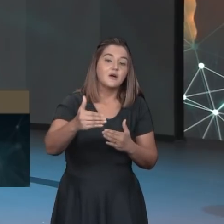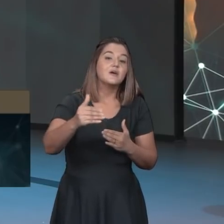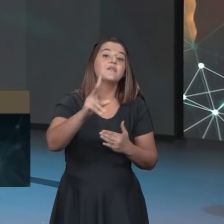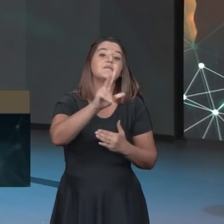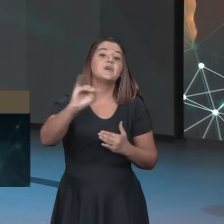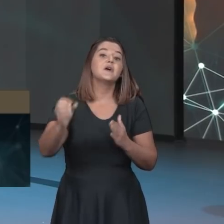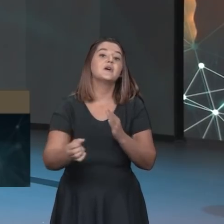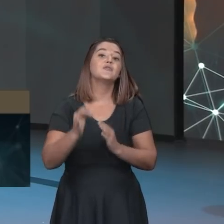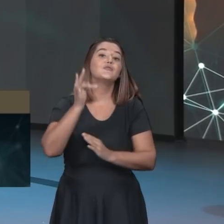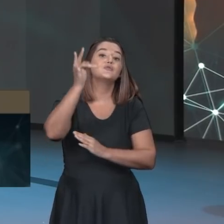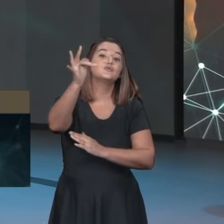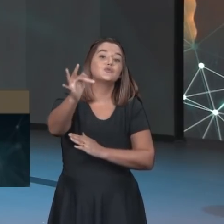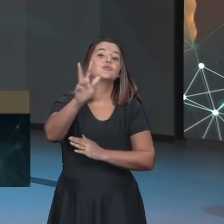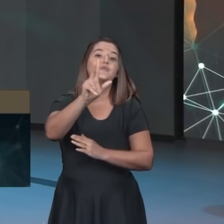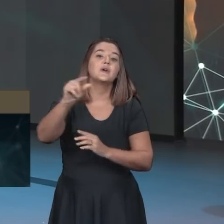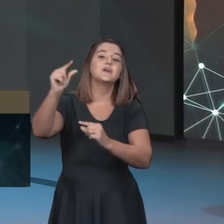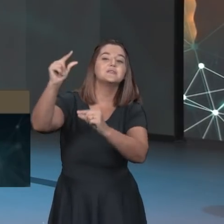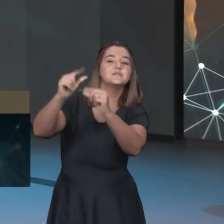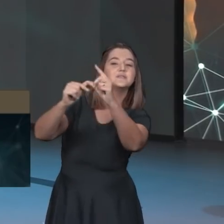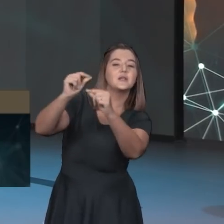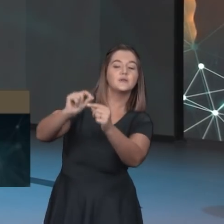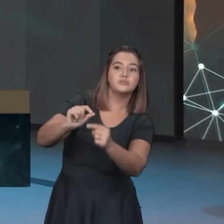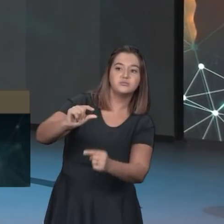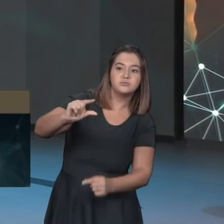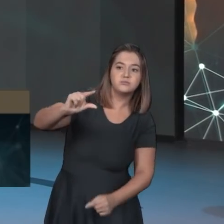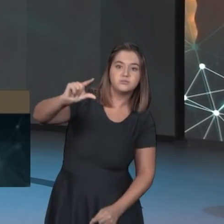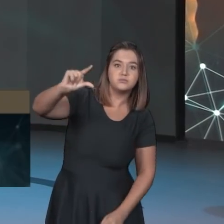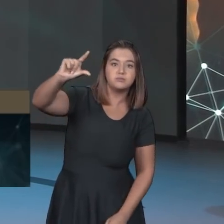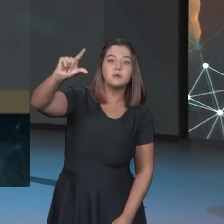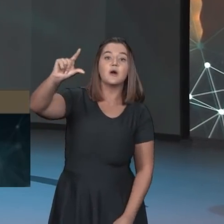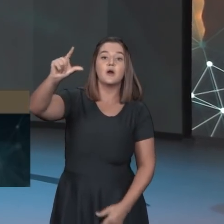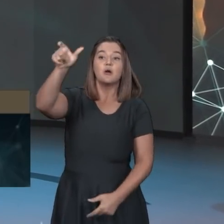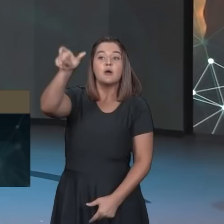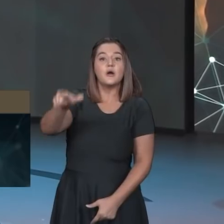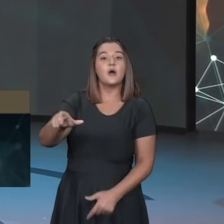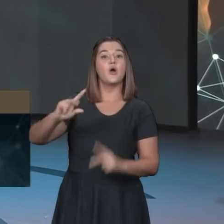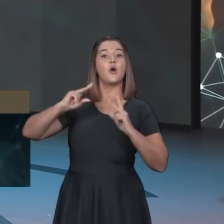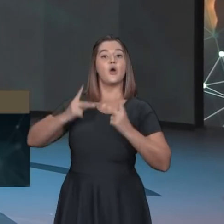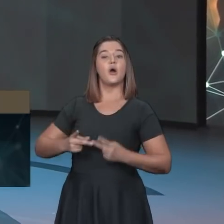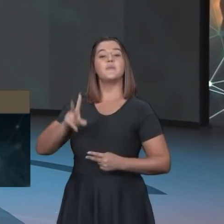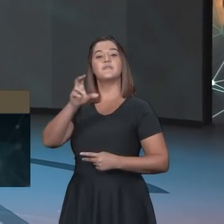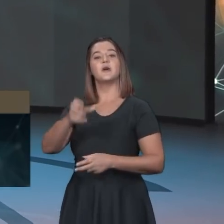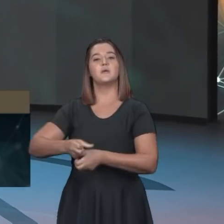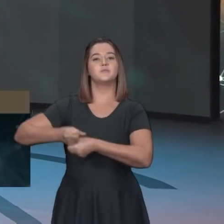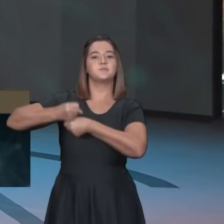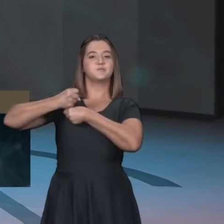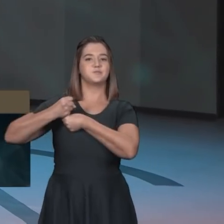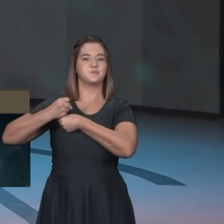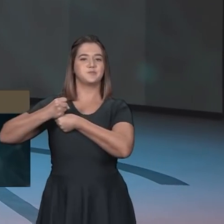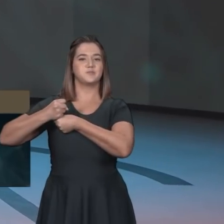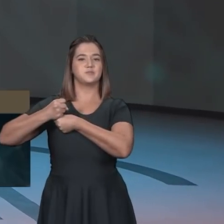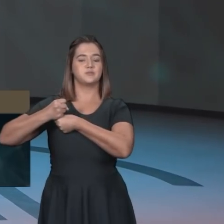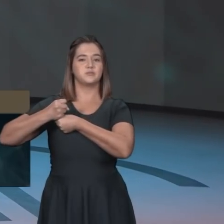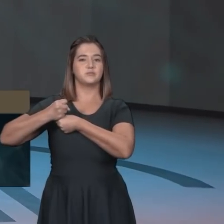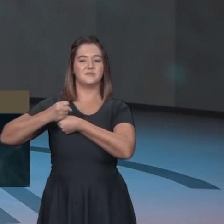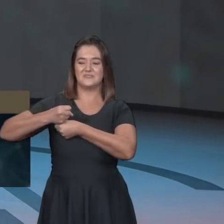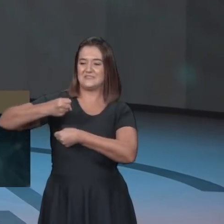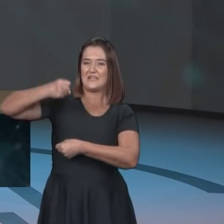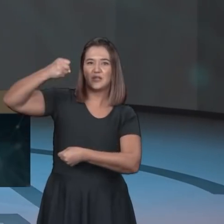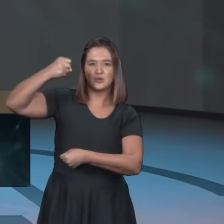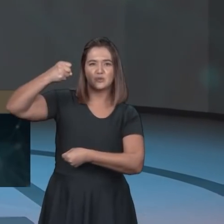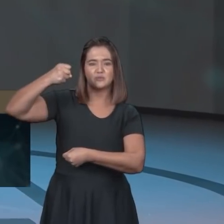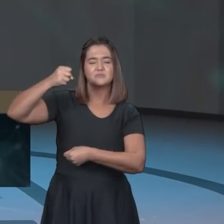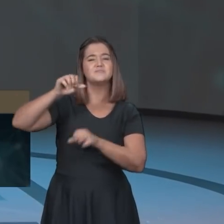e um cetro se levantará de Israel. Eu acho que aqui eu tenho que dar uma explicação para você quando eu digo um profeta